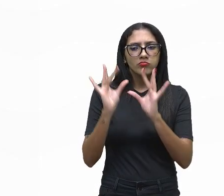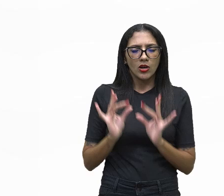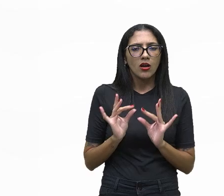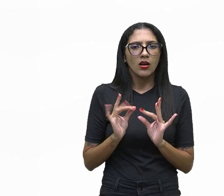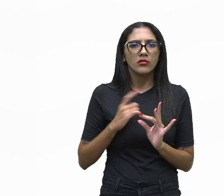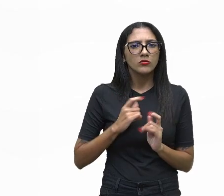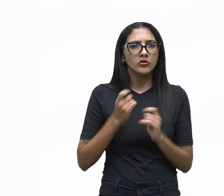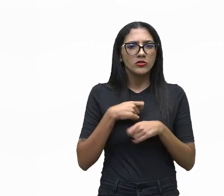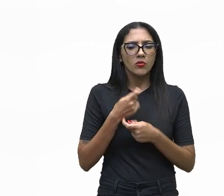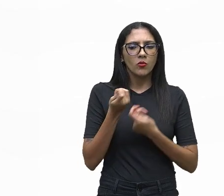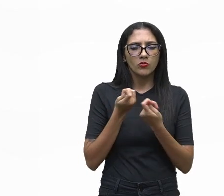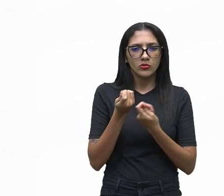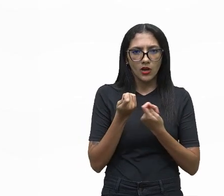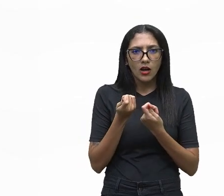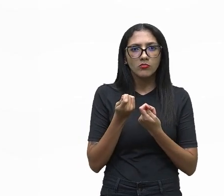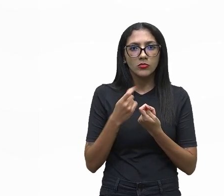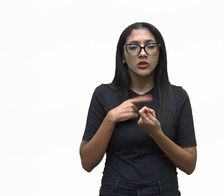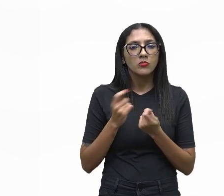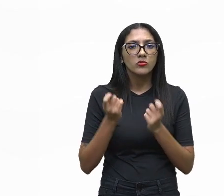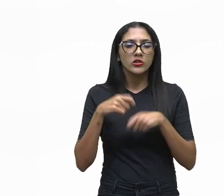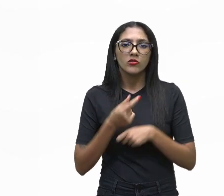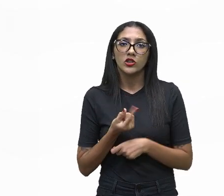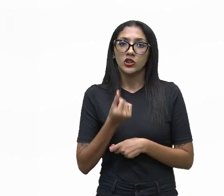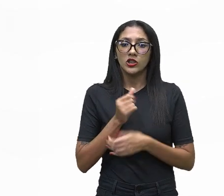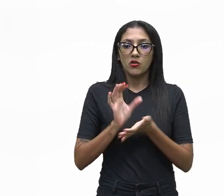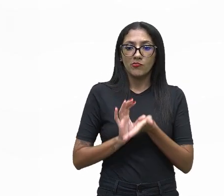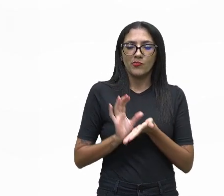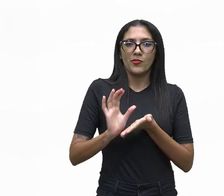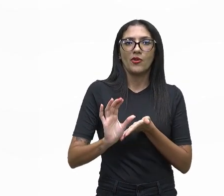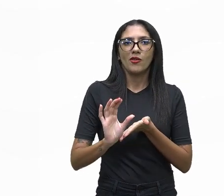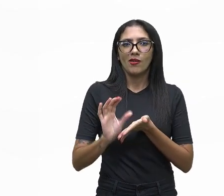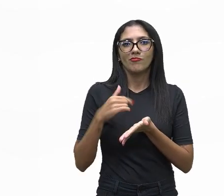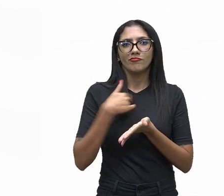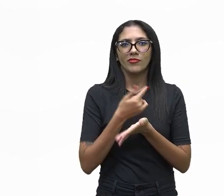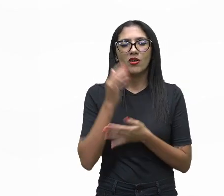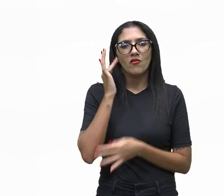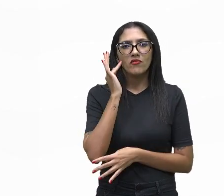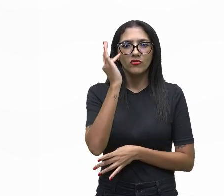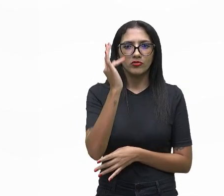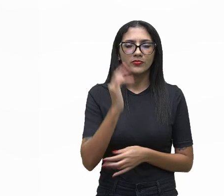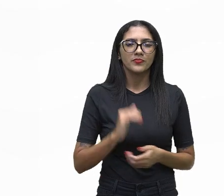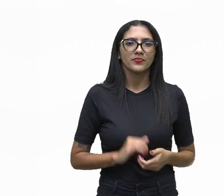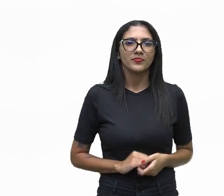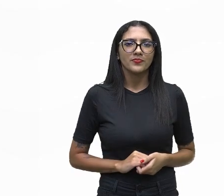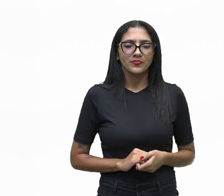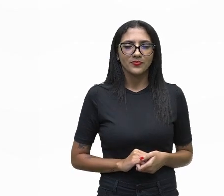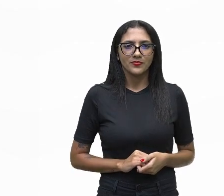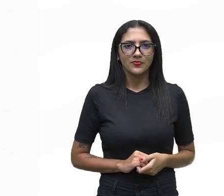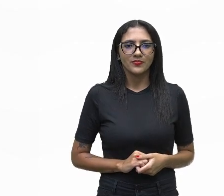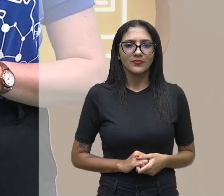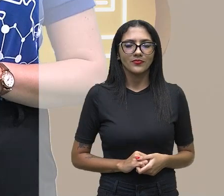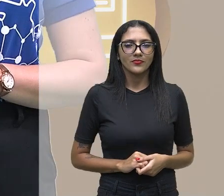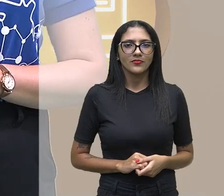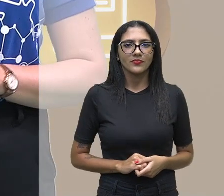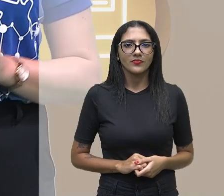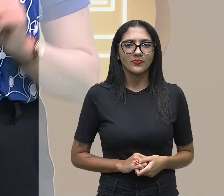você tenha dinheiro para poder investir para o seu futuro. E o que mais que a gente tem aqui?